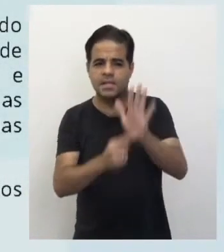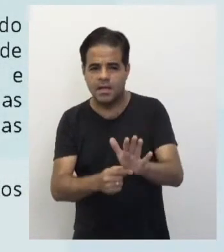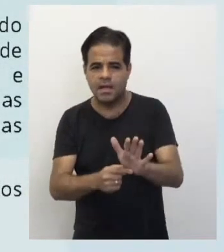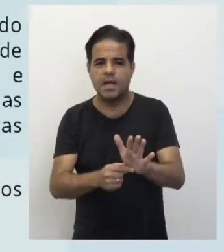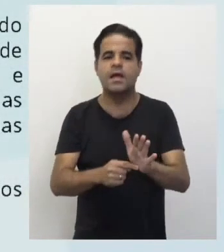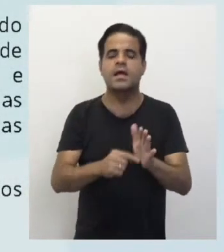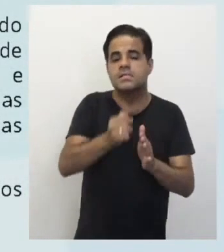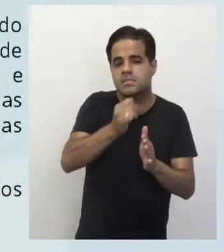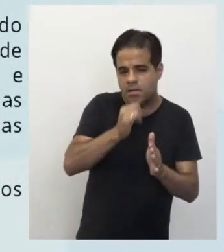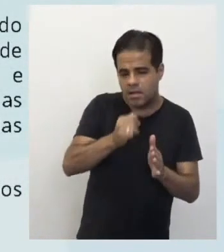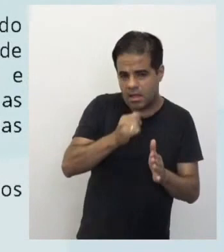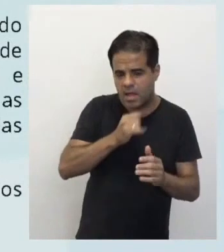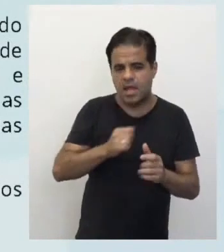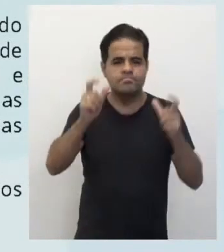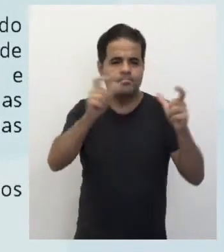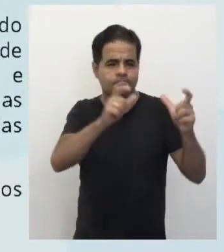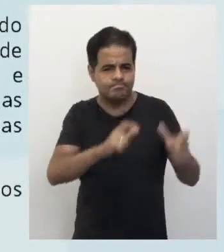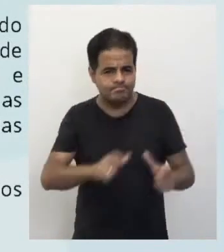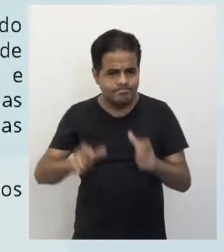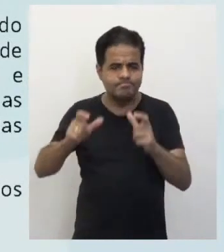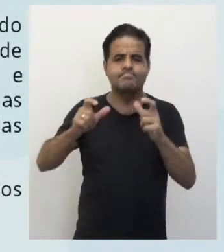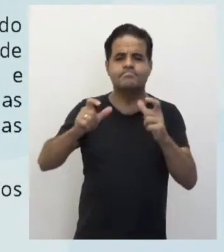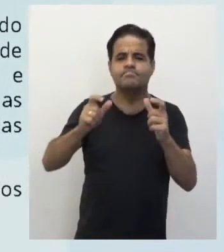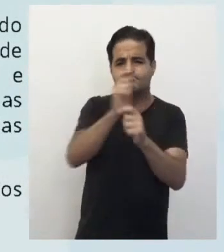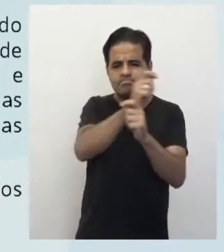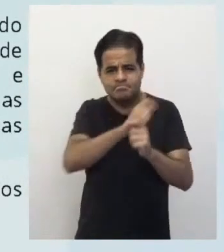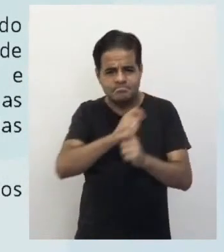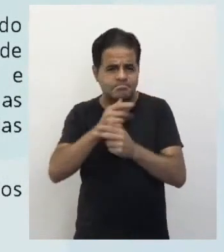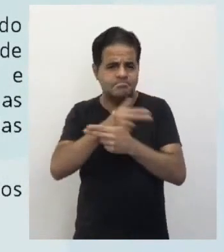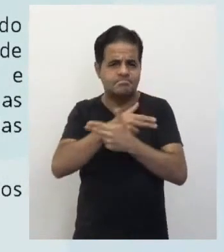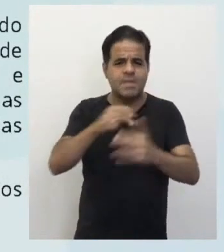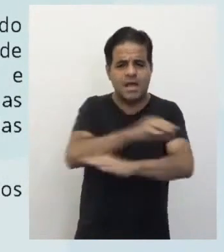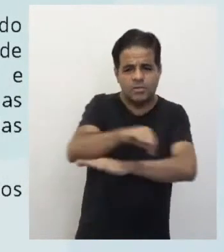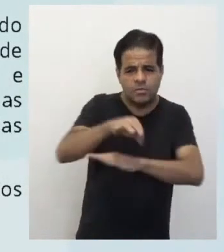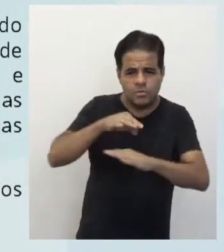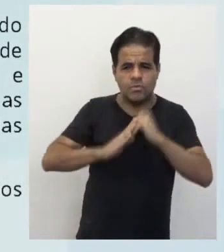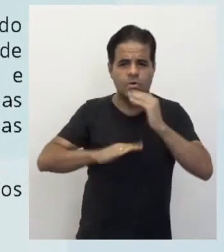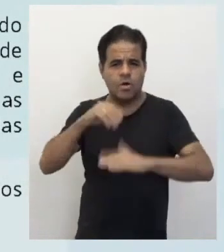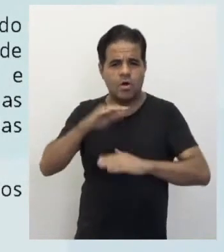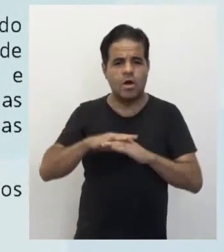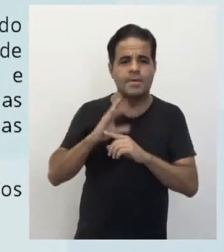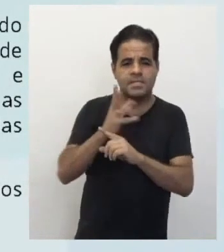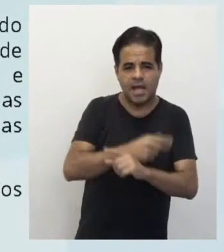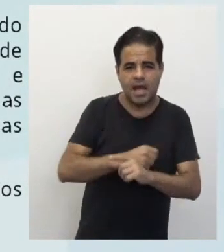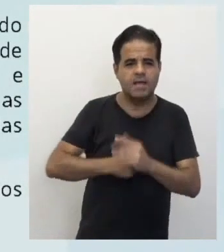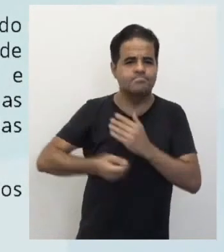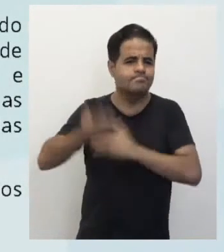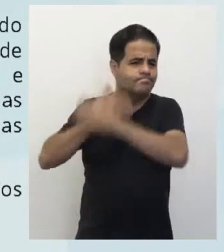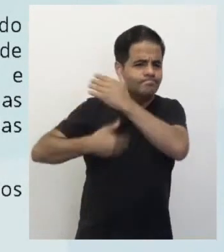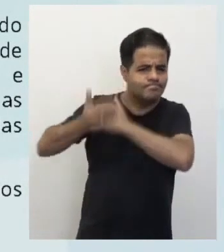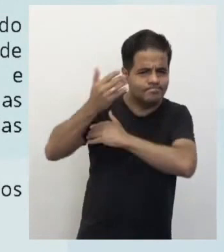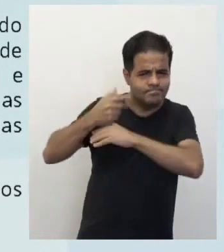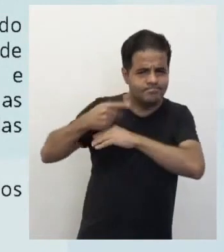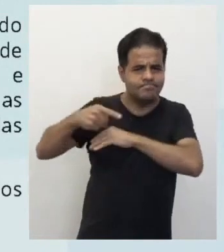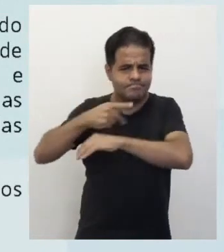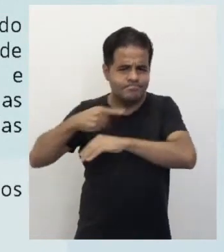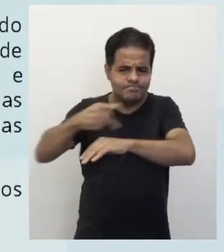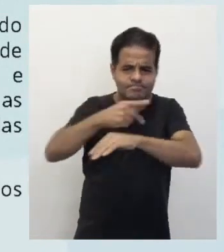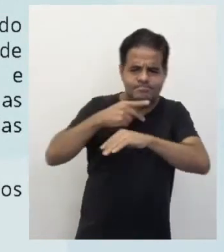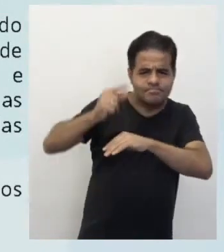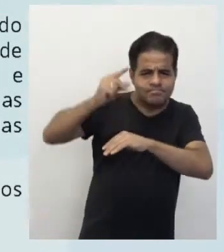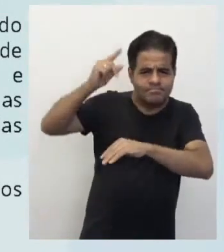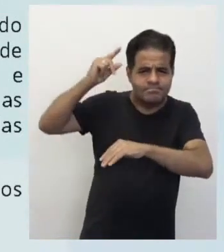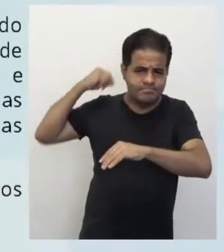apresentar exemplos de monumentos arquitetônicos e obras de arte produzidas pelas principais civilizações do mundo antigo, desde